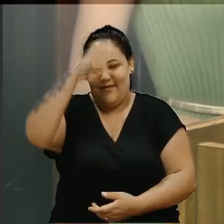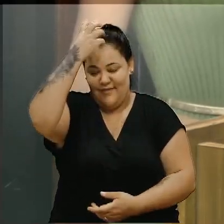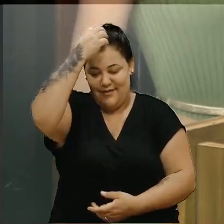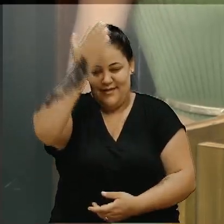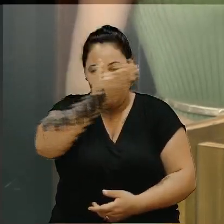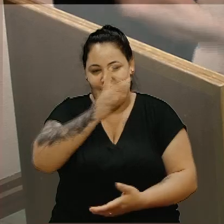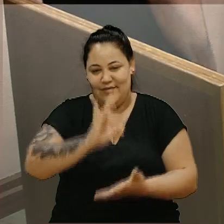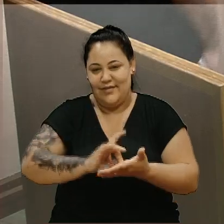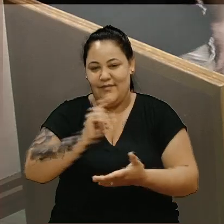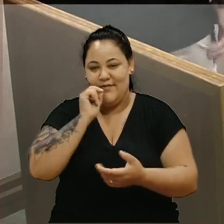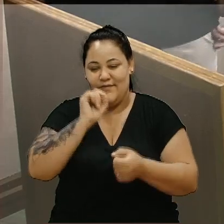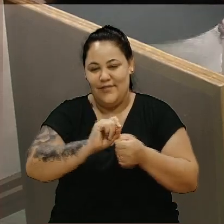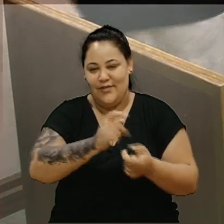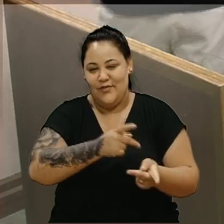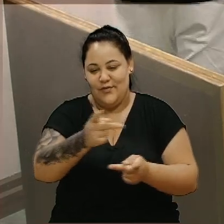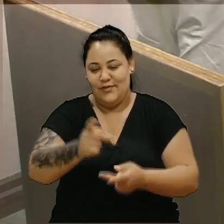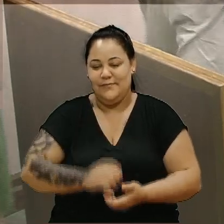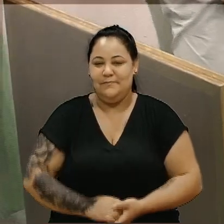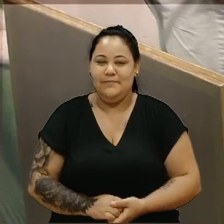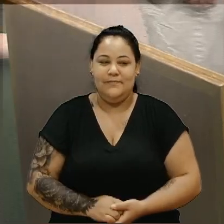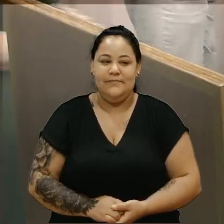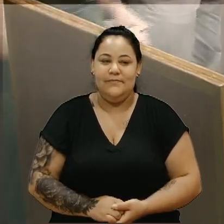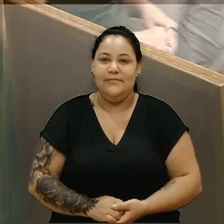obrigado mais uma vez.